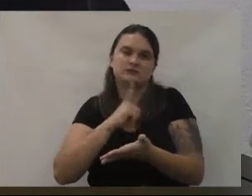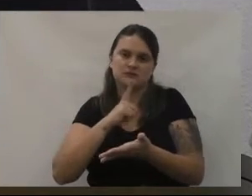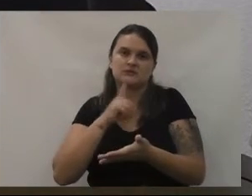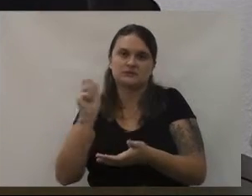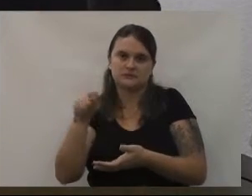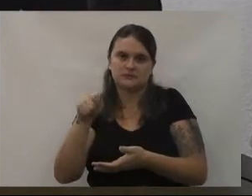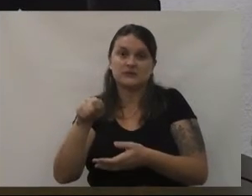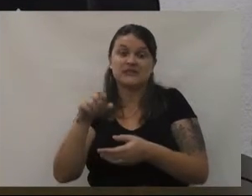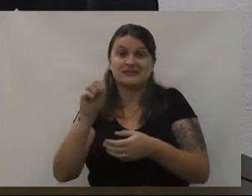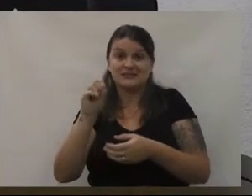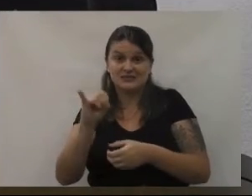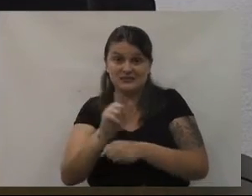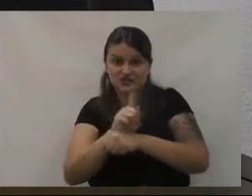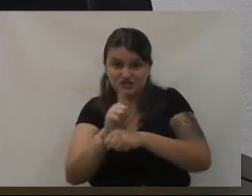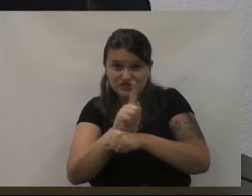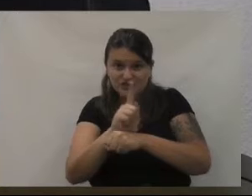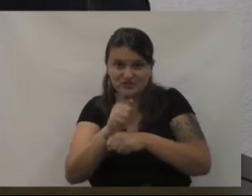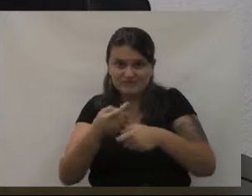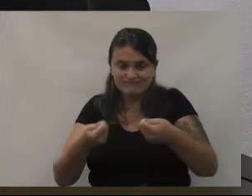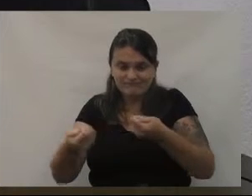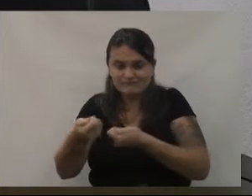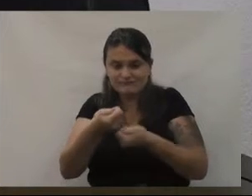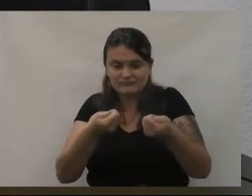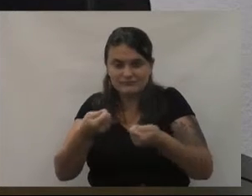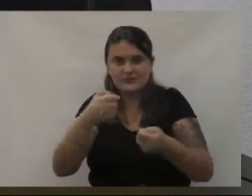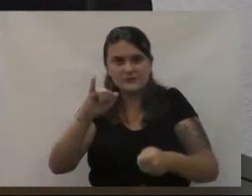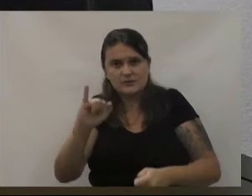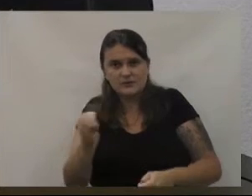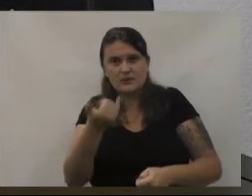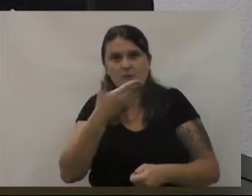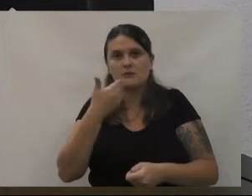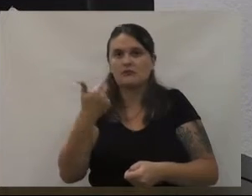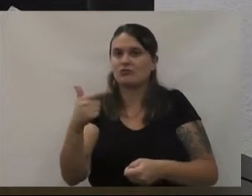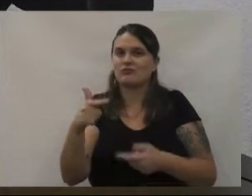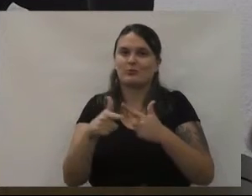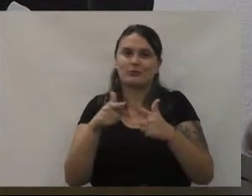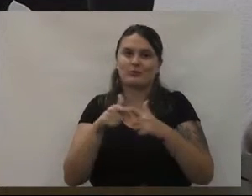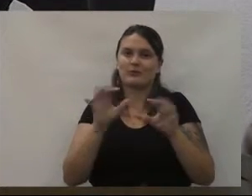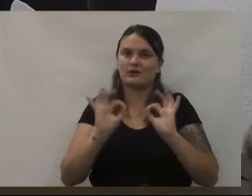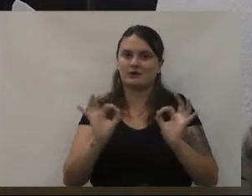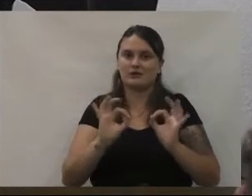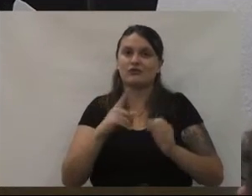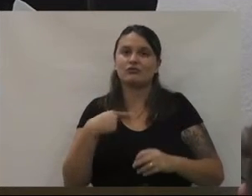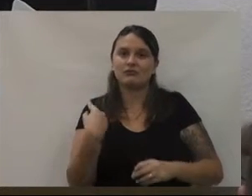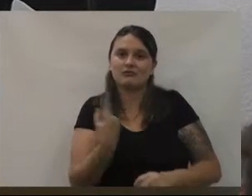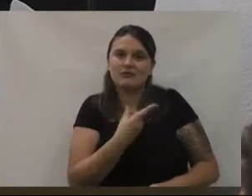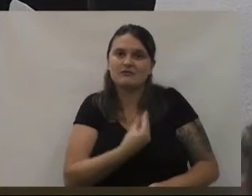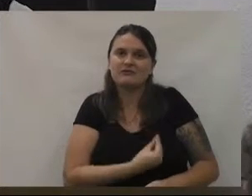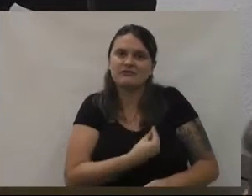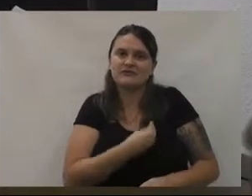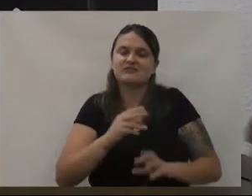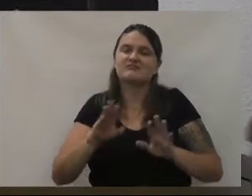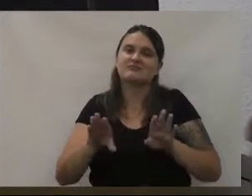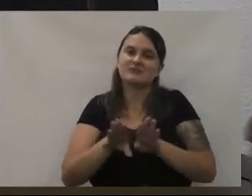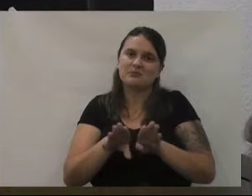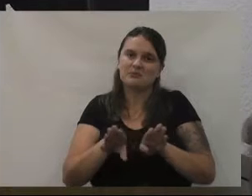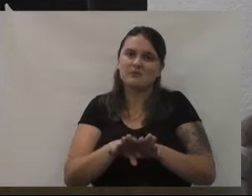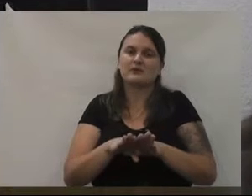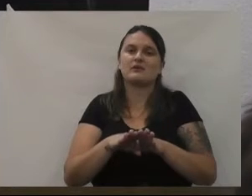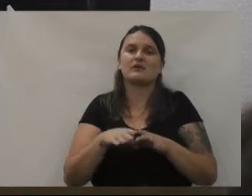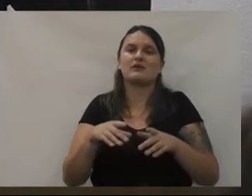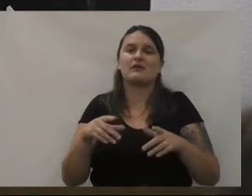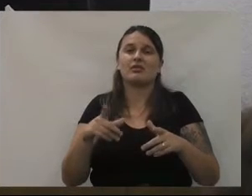fosse gerenciada e bem aproveitada, não teria problema nenhum. Nós vivemos um outro drama, que é a